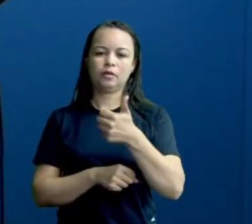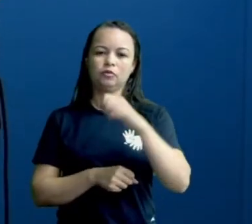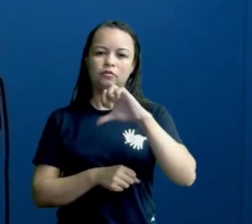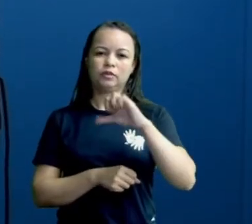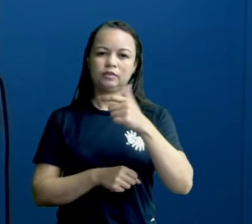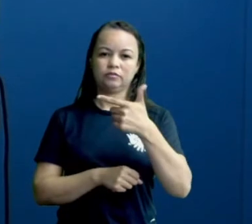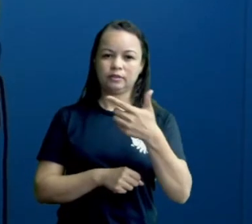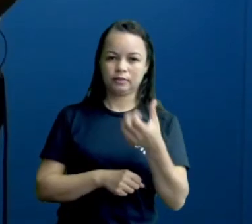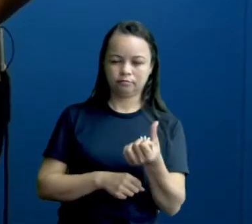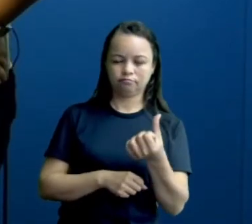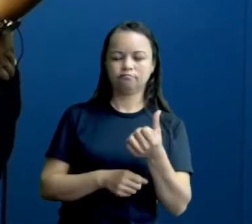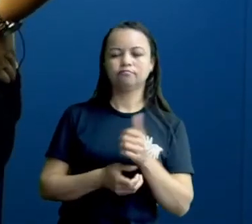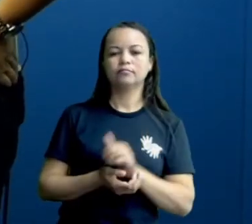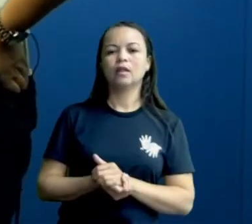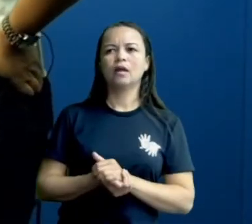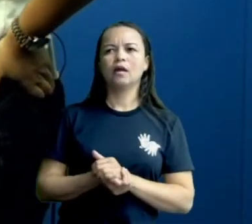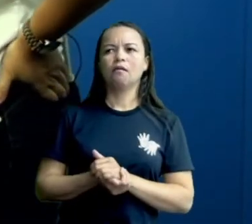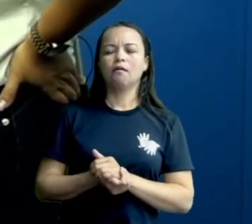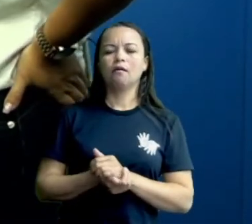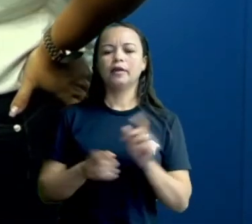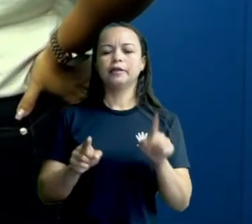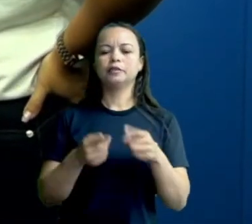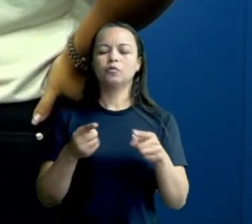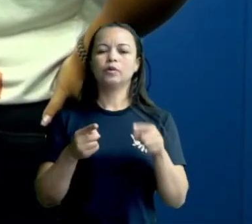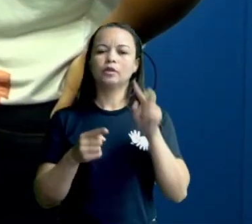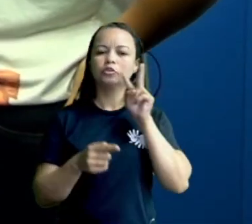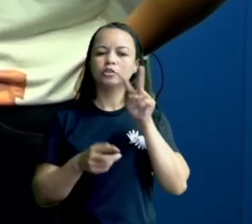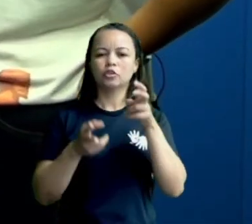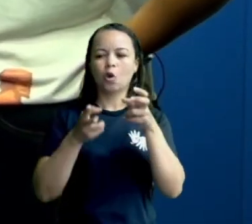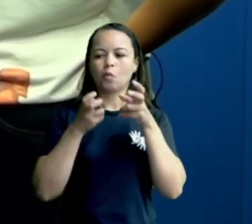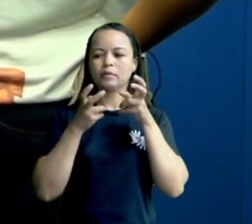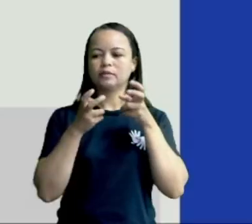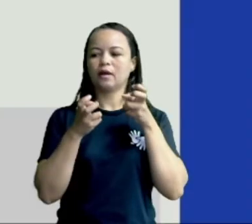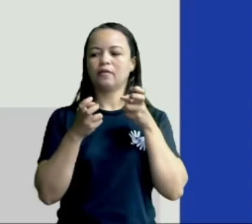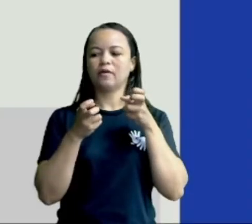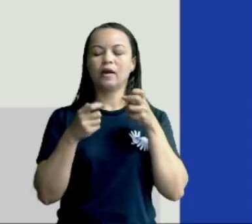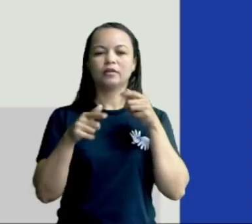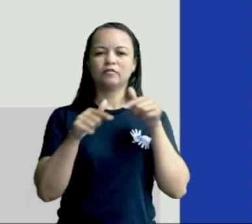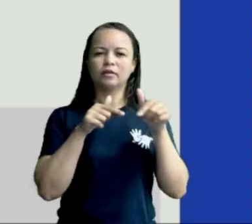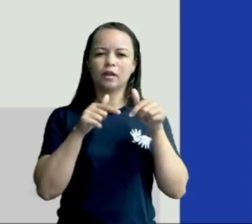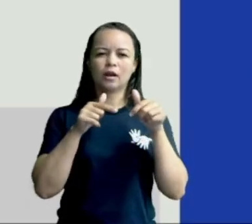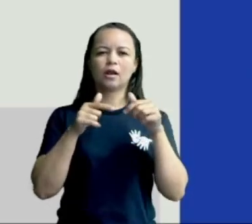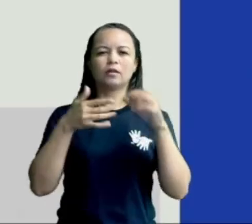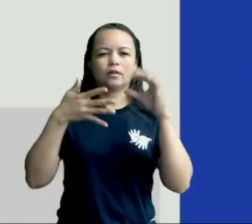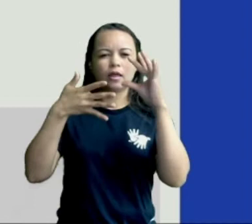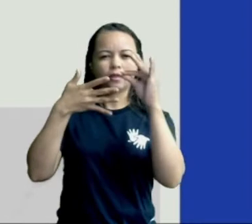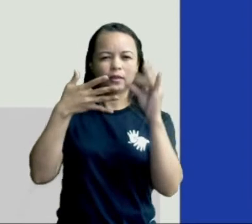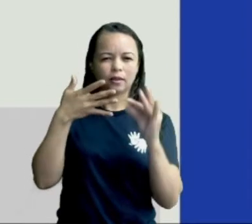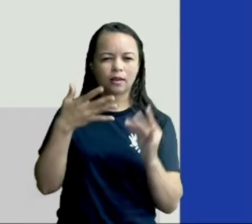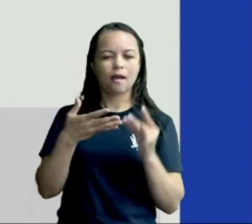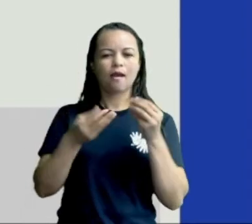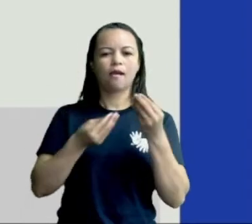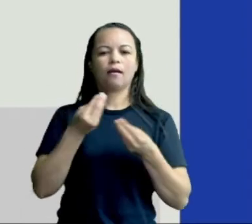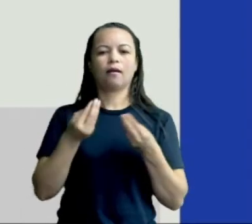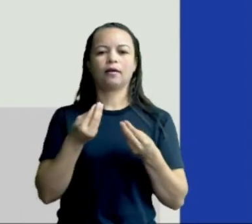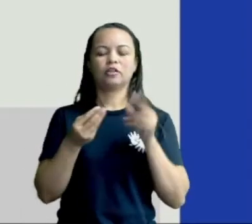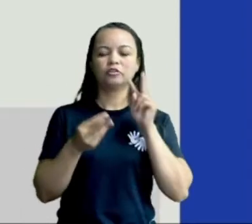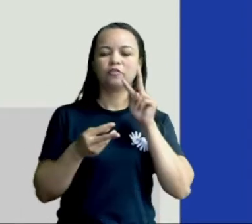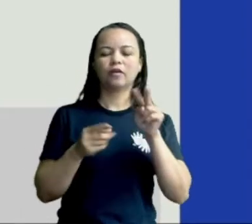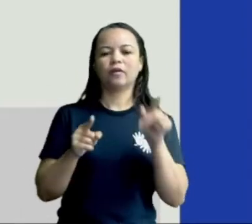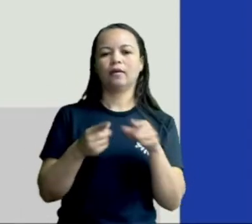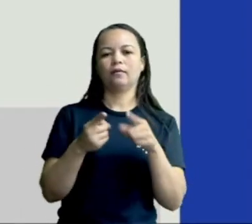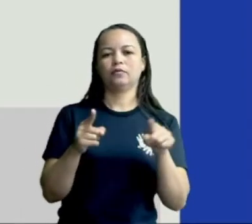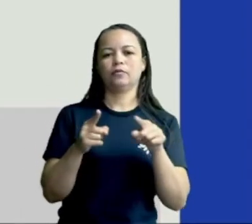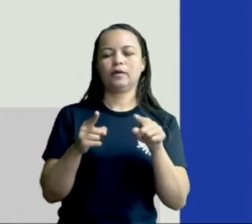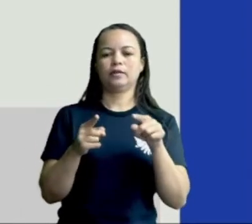certo? E no hino, a gente vai olhar aqui, ó, a gente vai trabalhar e vai detalhar esse hino aqui. A gente vai ver que no hino ele